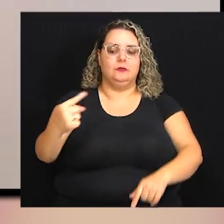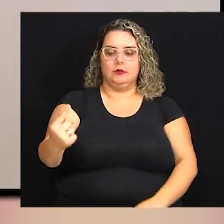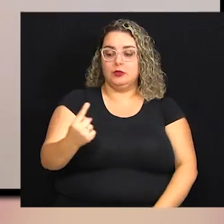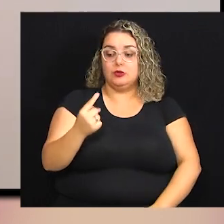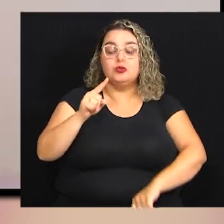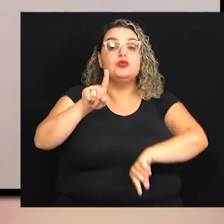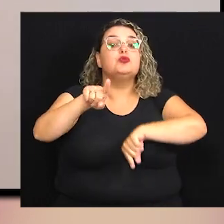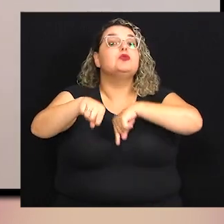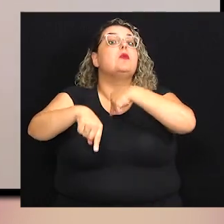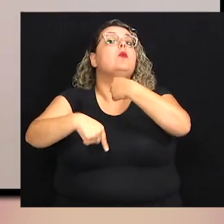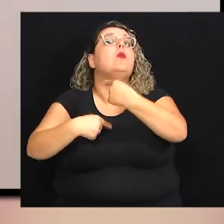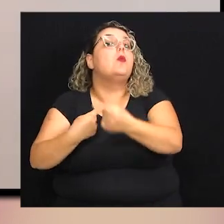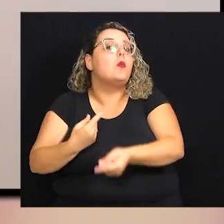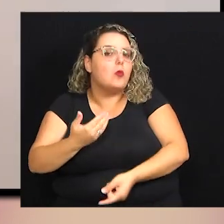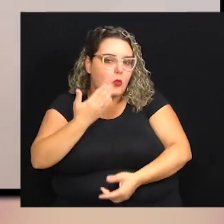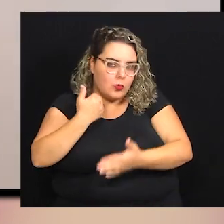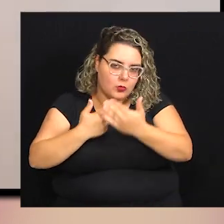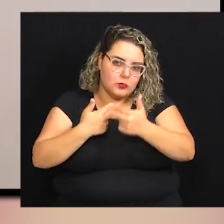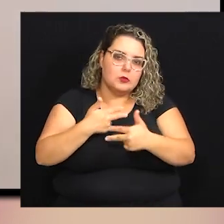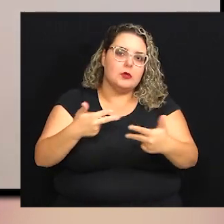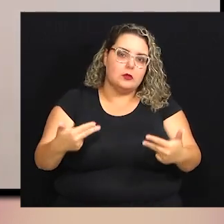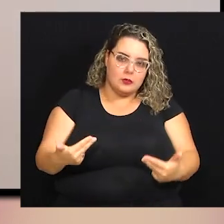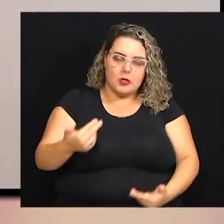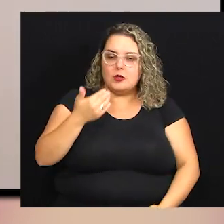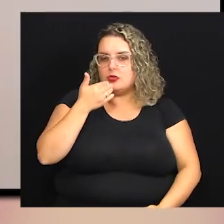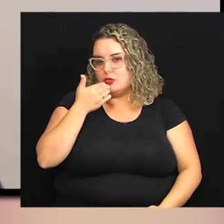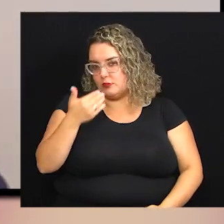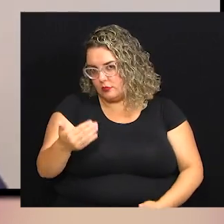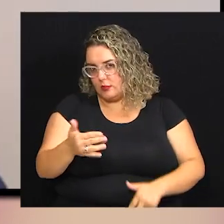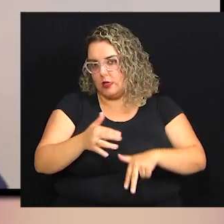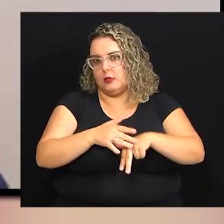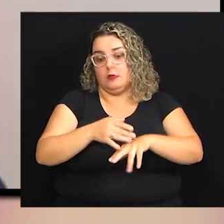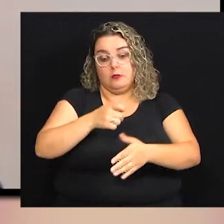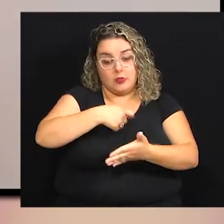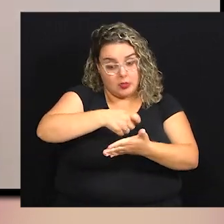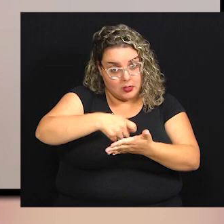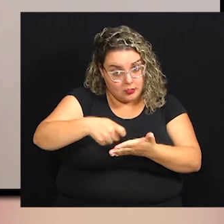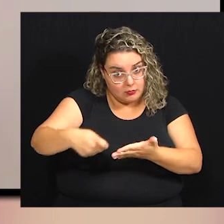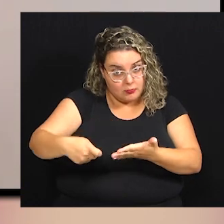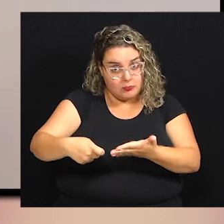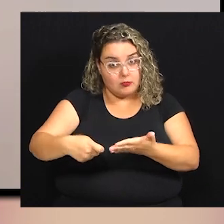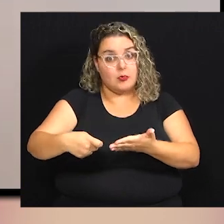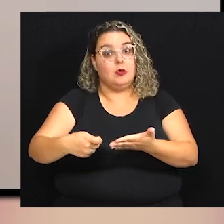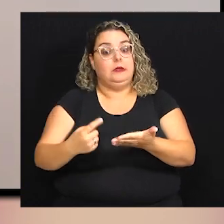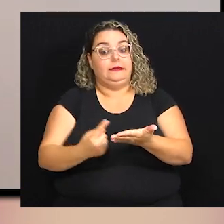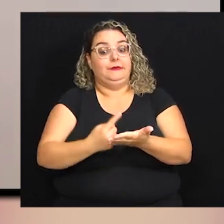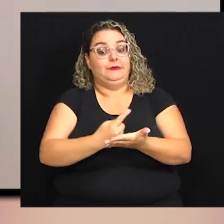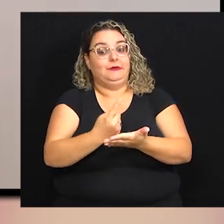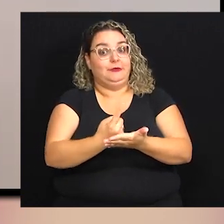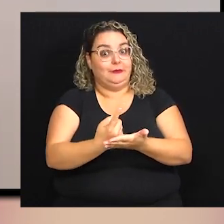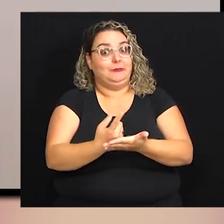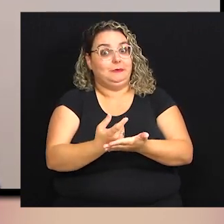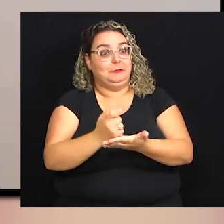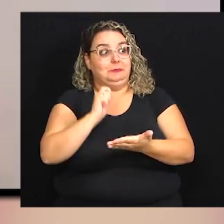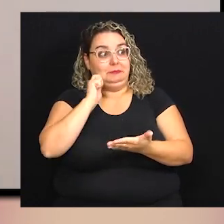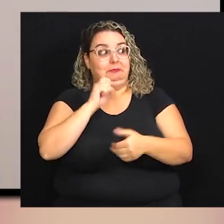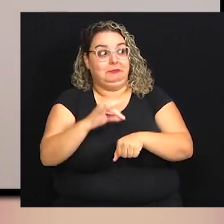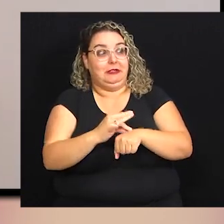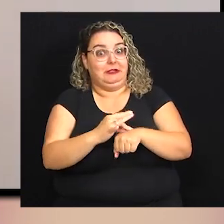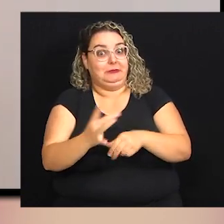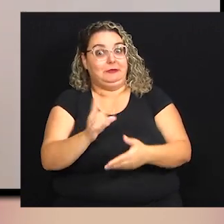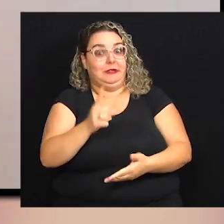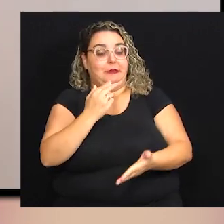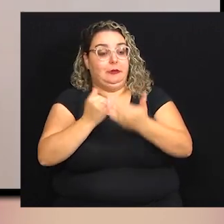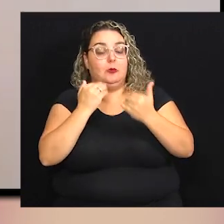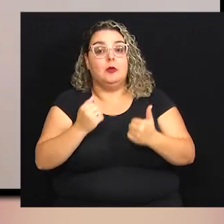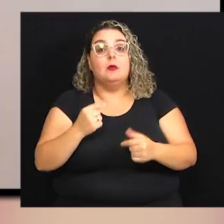uma queixa de outro alimento, a gente pede já para o paciente anotar no caderninho preto dele, para não consumir,